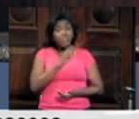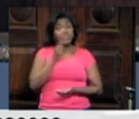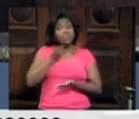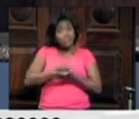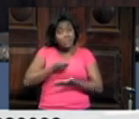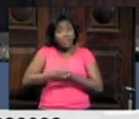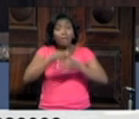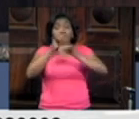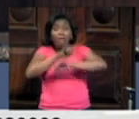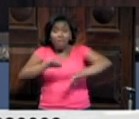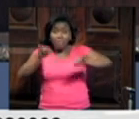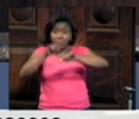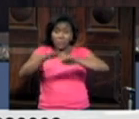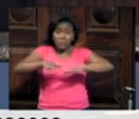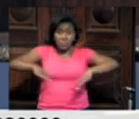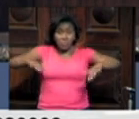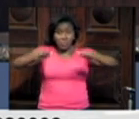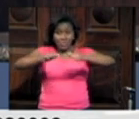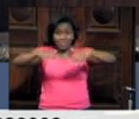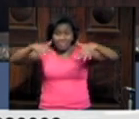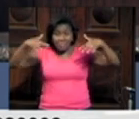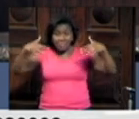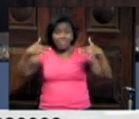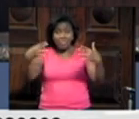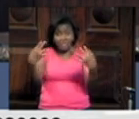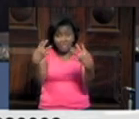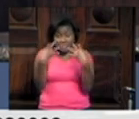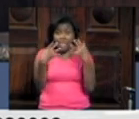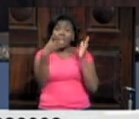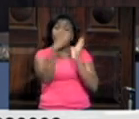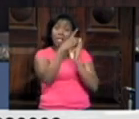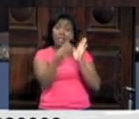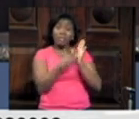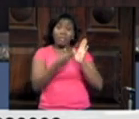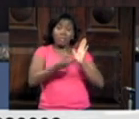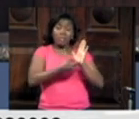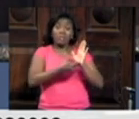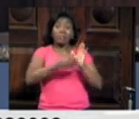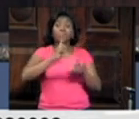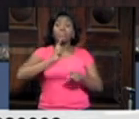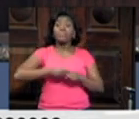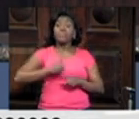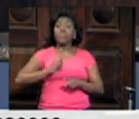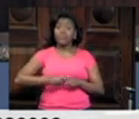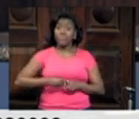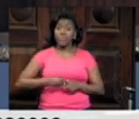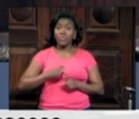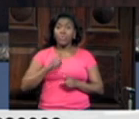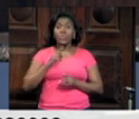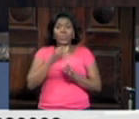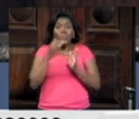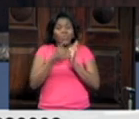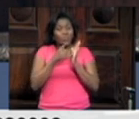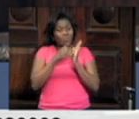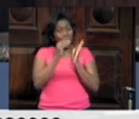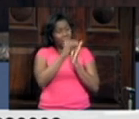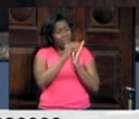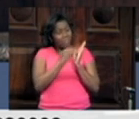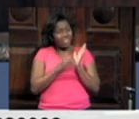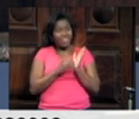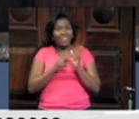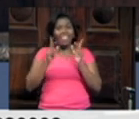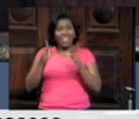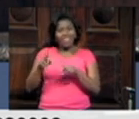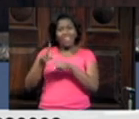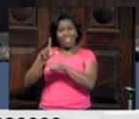ao parlamento a publicação desse decreto, porque tudo isso é como disse o